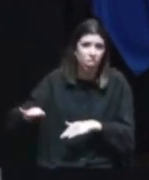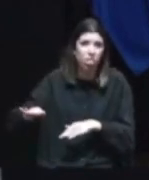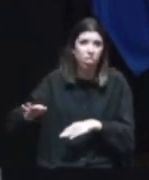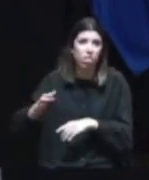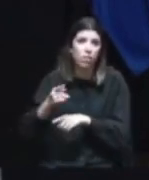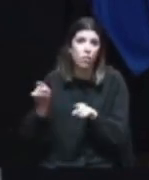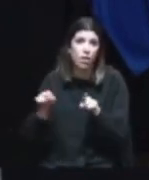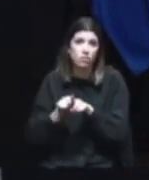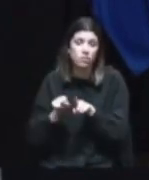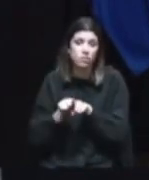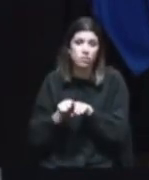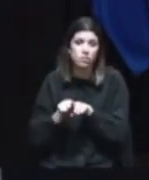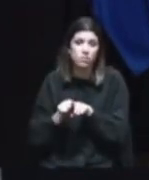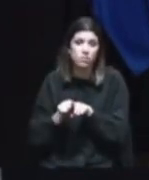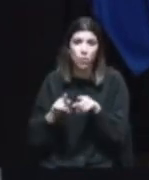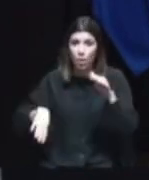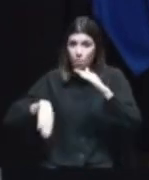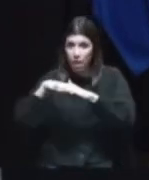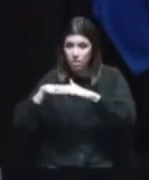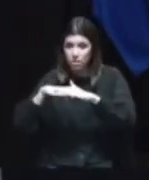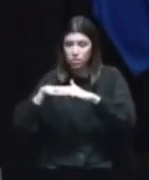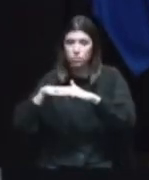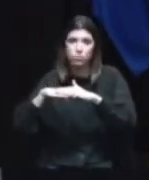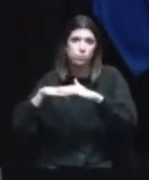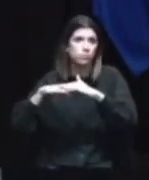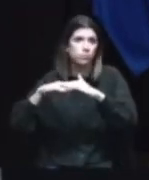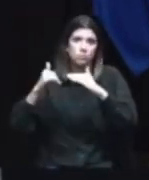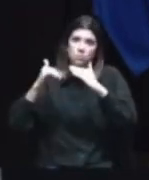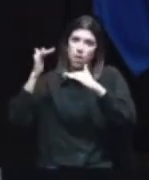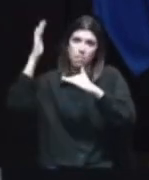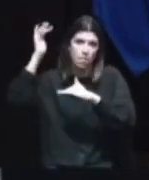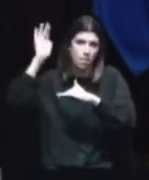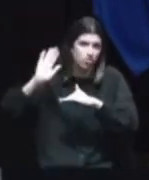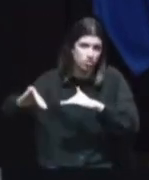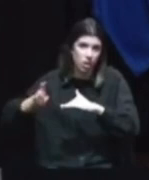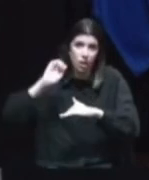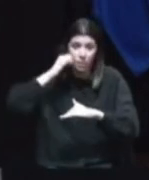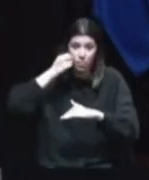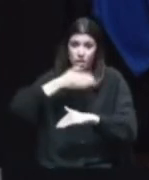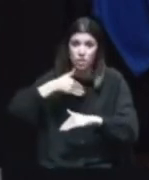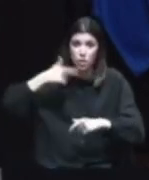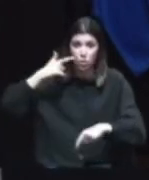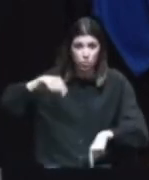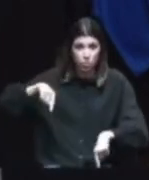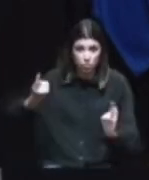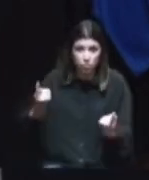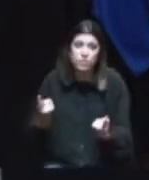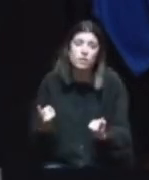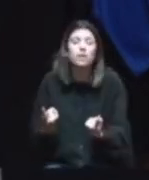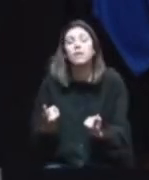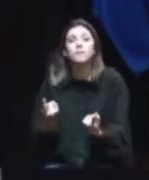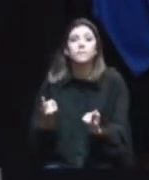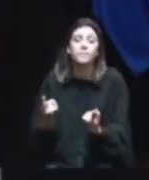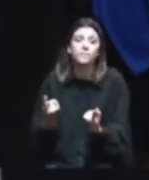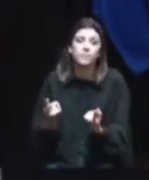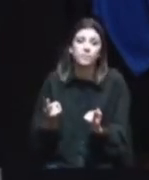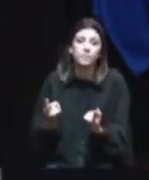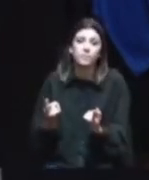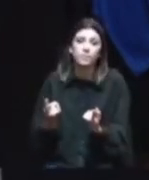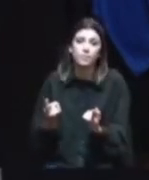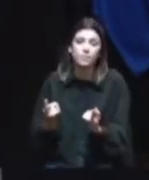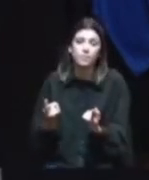diversos incumprimentos dos limiares máximos de poluentes nocivos para a saúde pública, registados na estação de monitorização da qualidade do ar da Avenida da